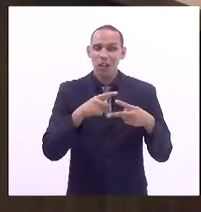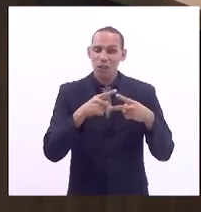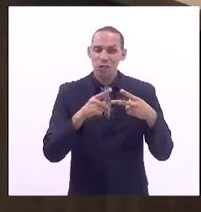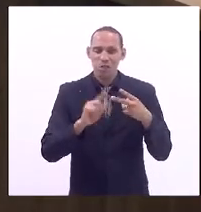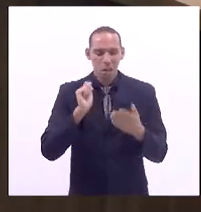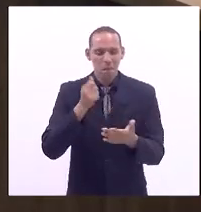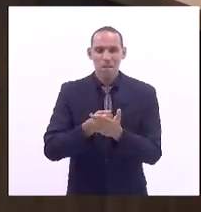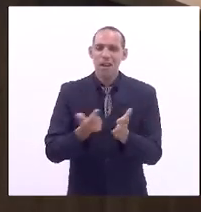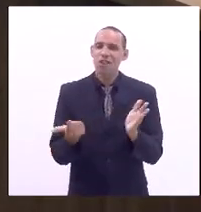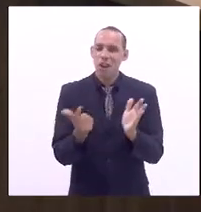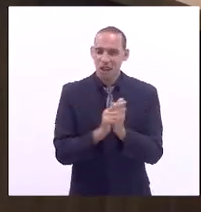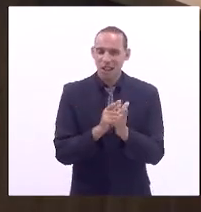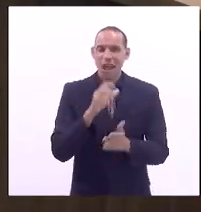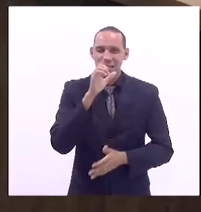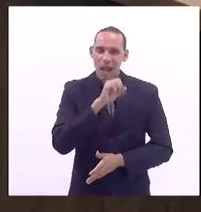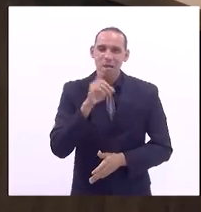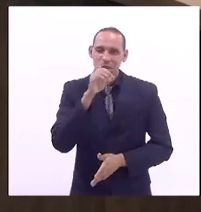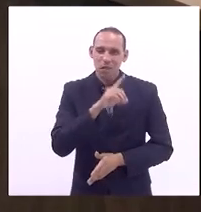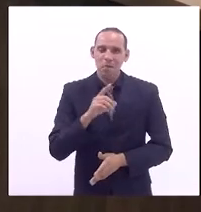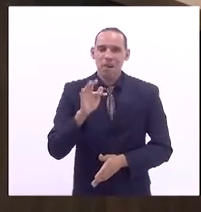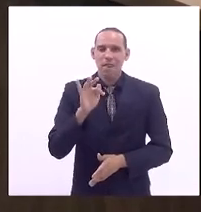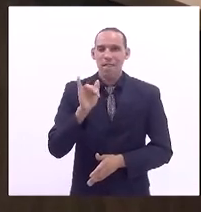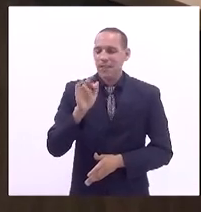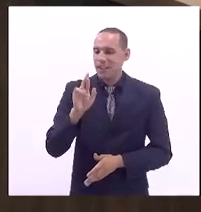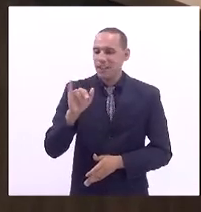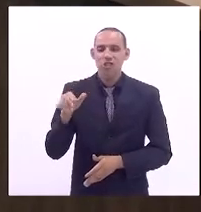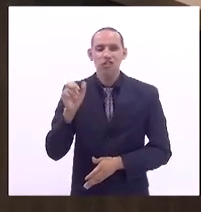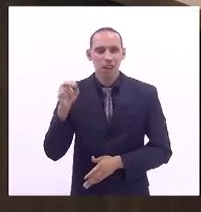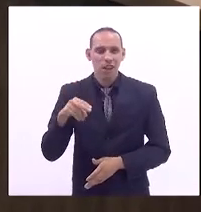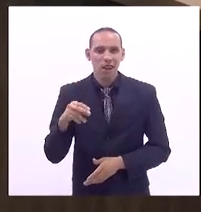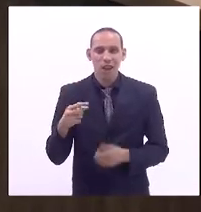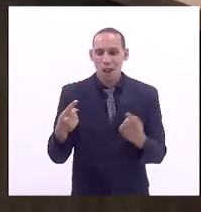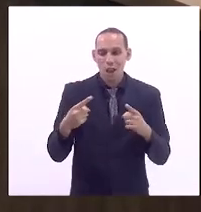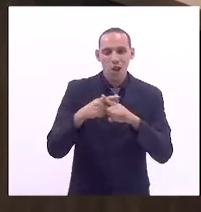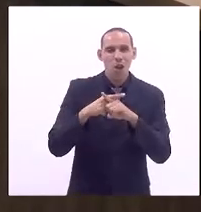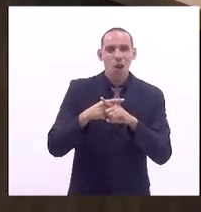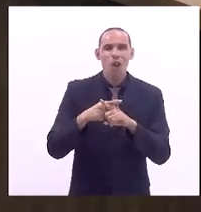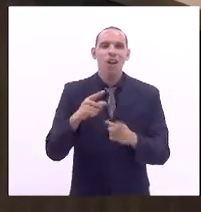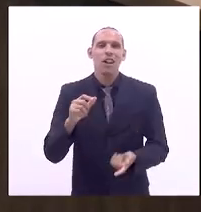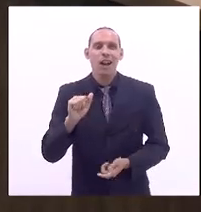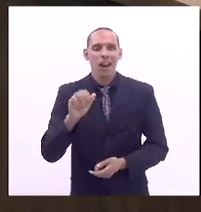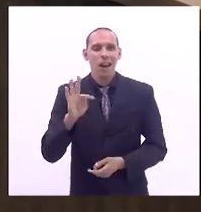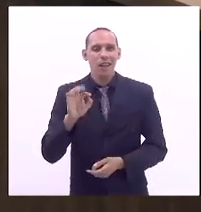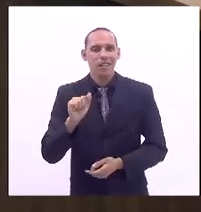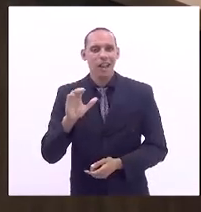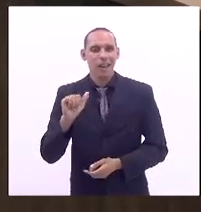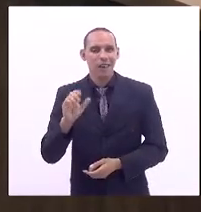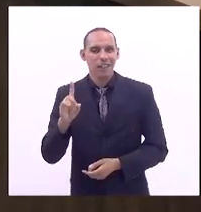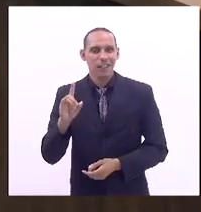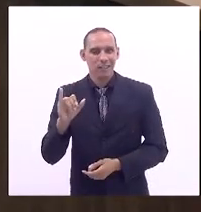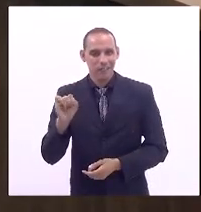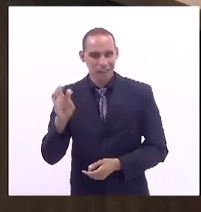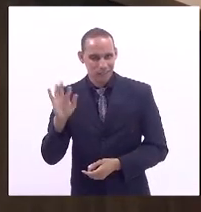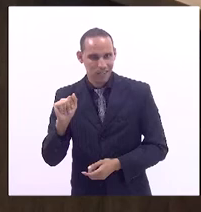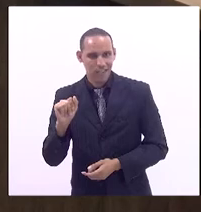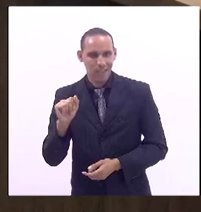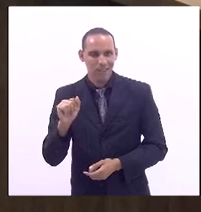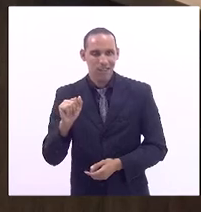enormes jornais final de semana Fusion versus atacadista atacadista versus é